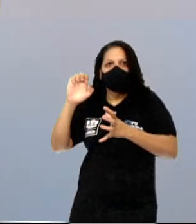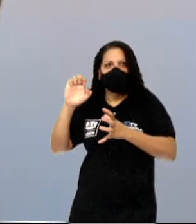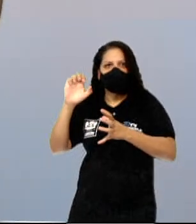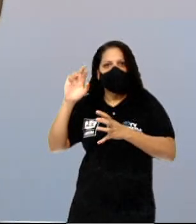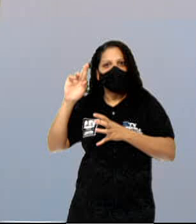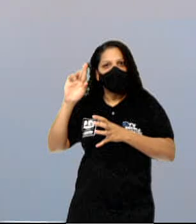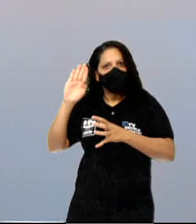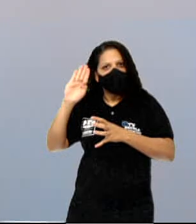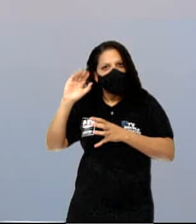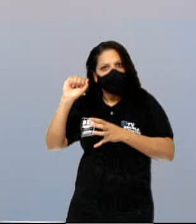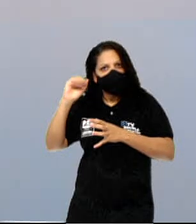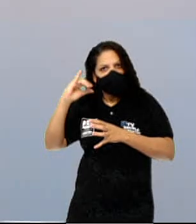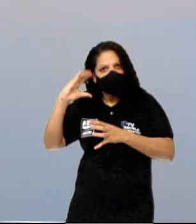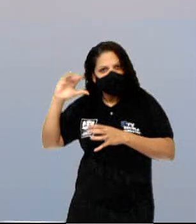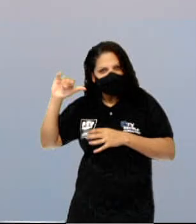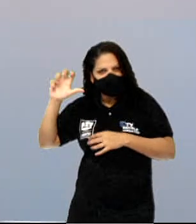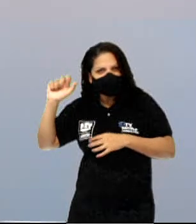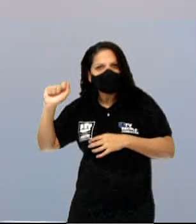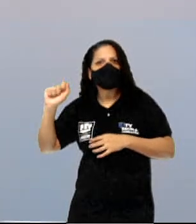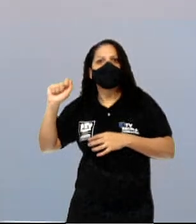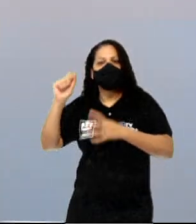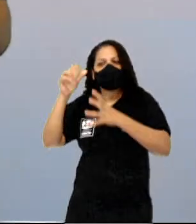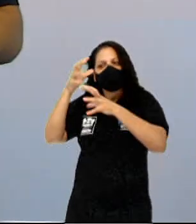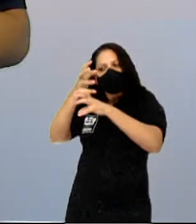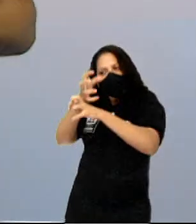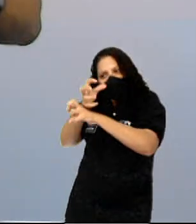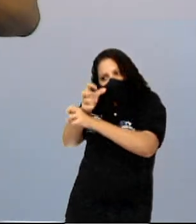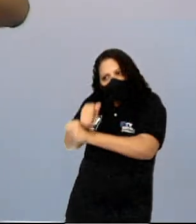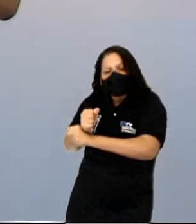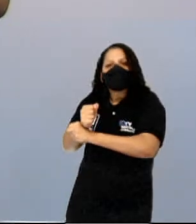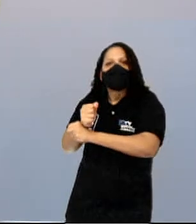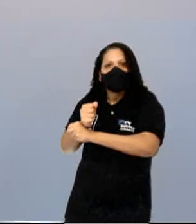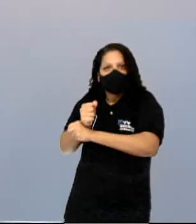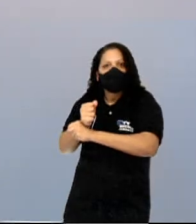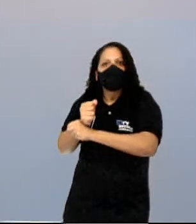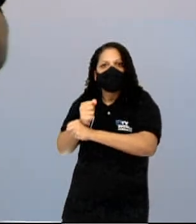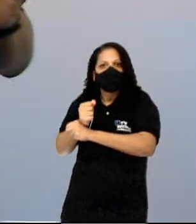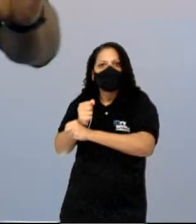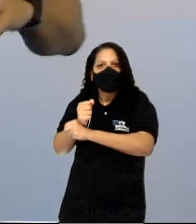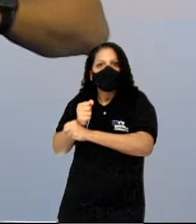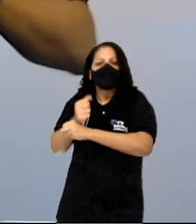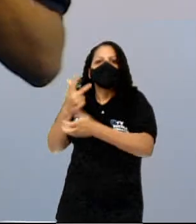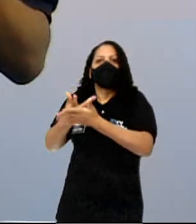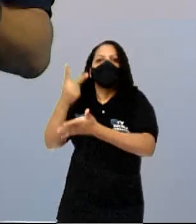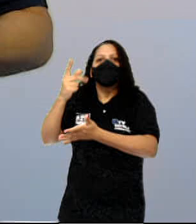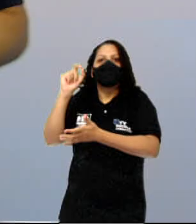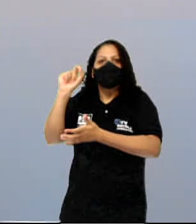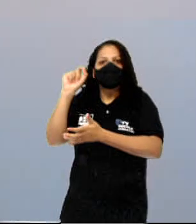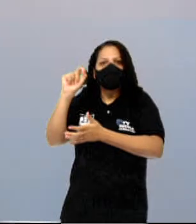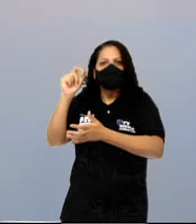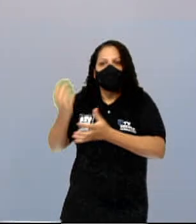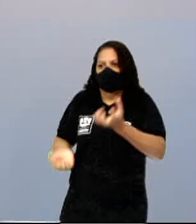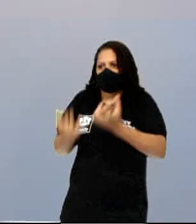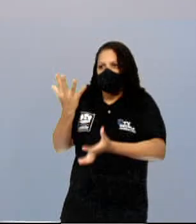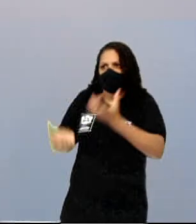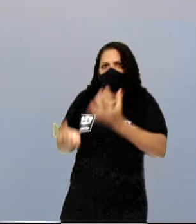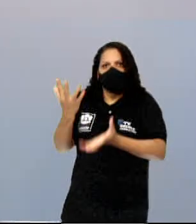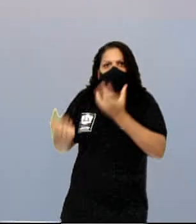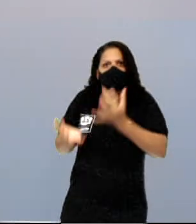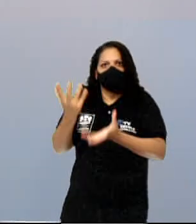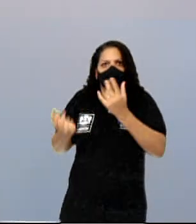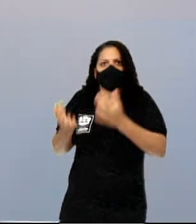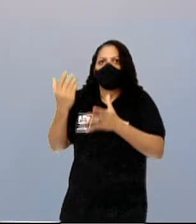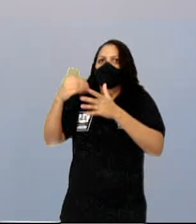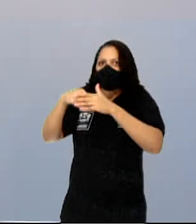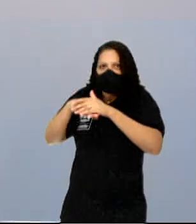seca e é muito comum ter incêndios nessa região. E há quem diga que esses troncos retorcidos são de plantas que passaram